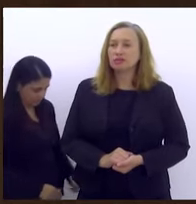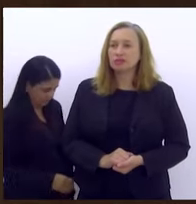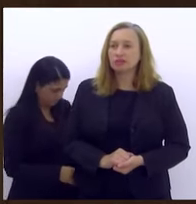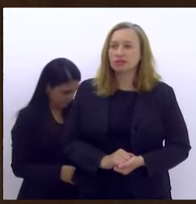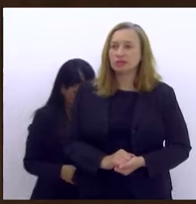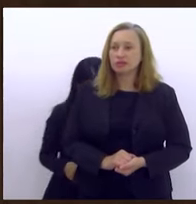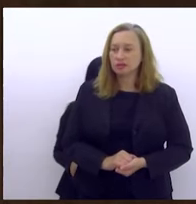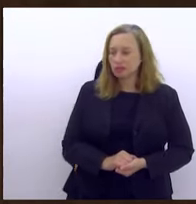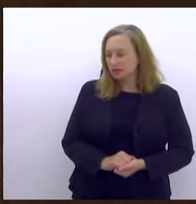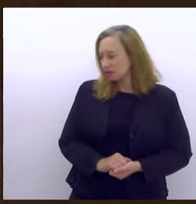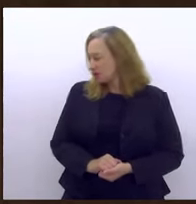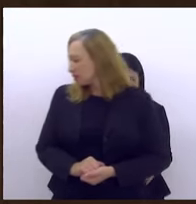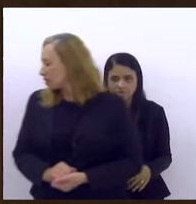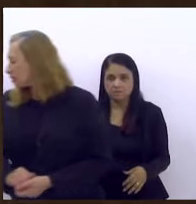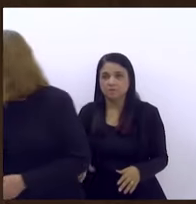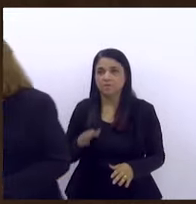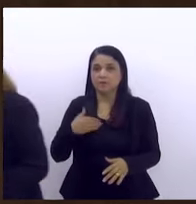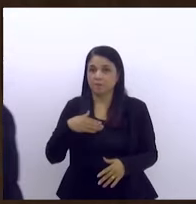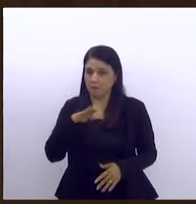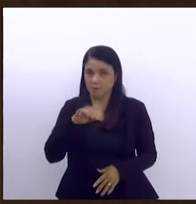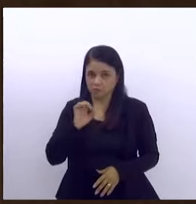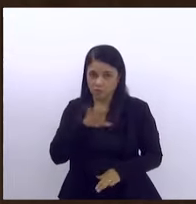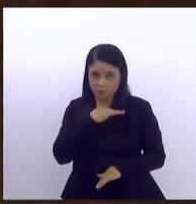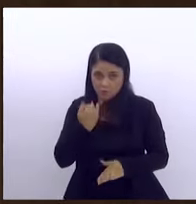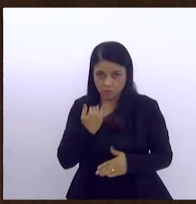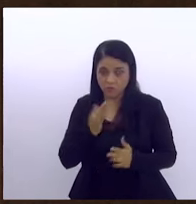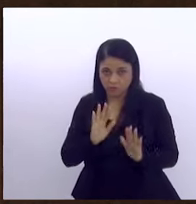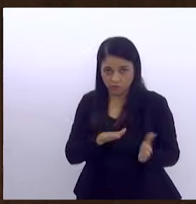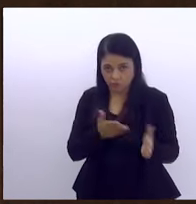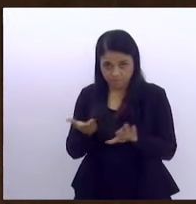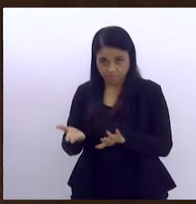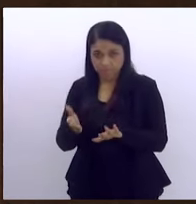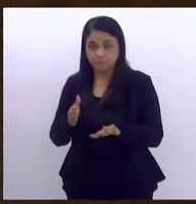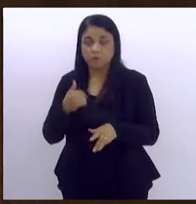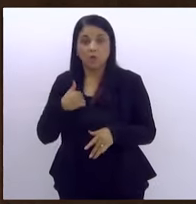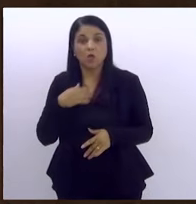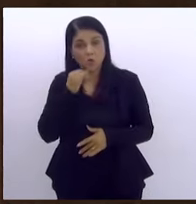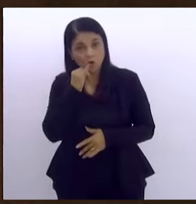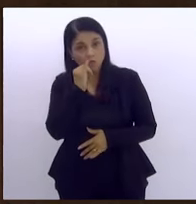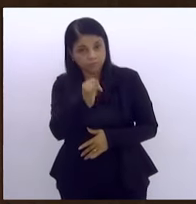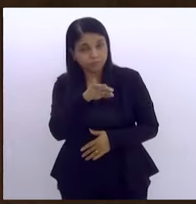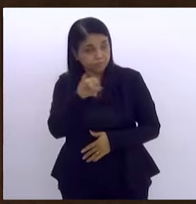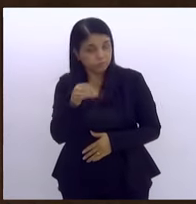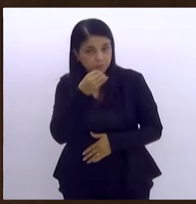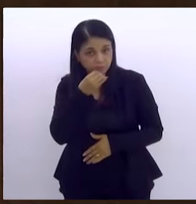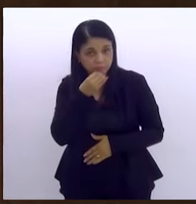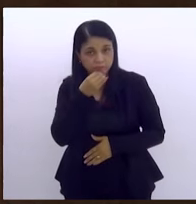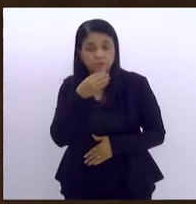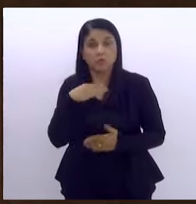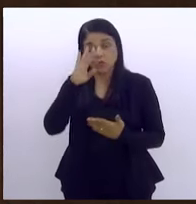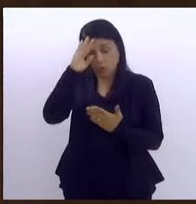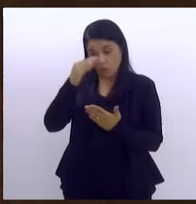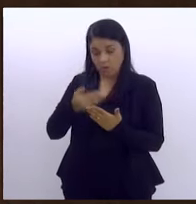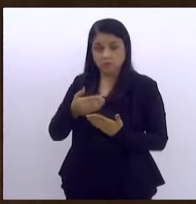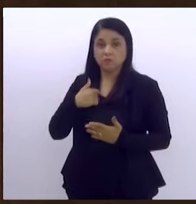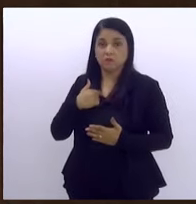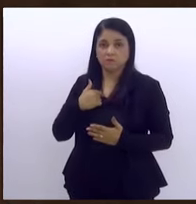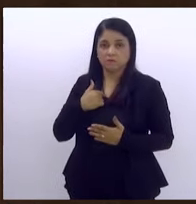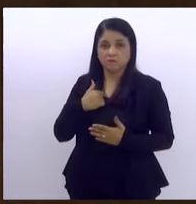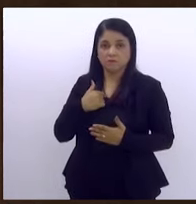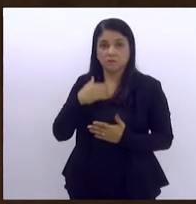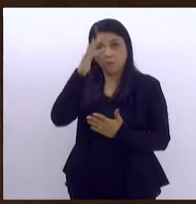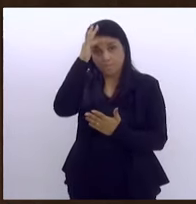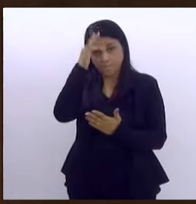minha mãe já é falecida, e em alguns momentos da minha vida tive a oportunidade de dizer a ela aquilo que eu acreditava e que eu pensava sobre